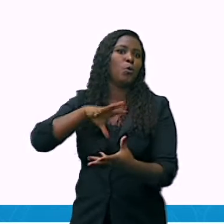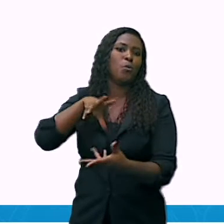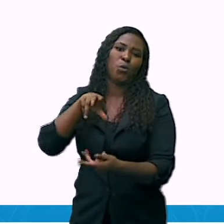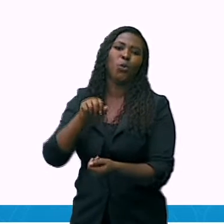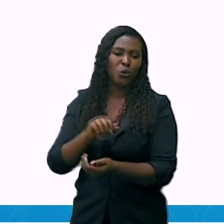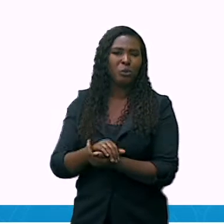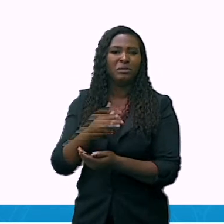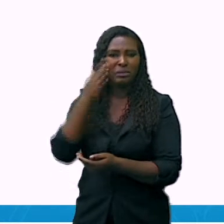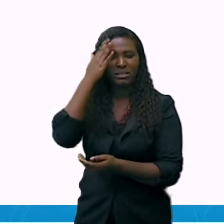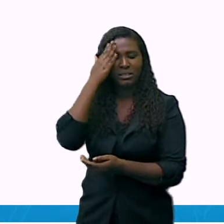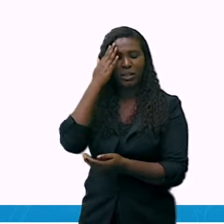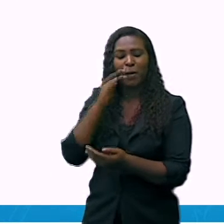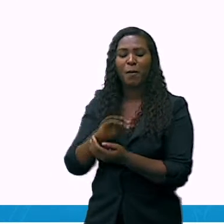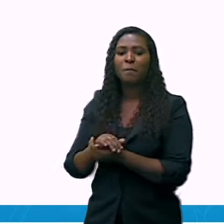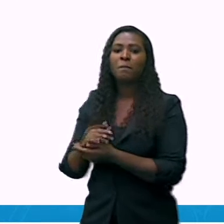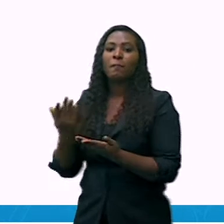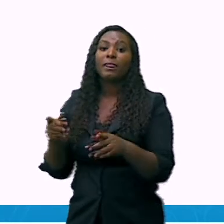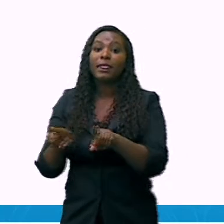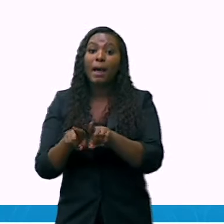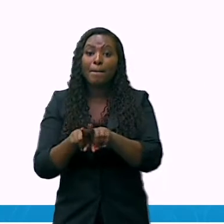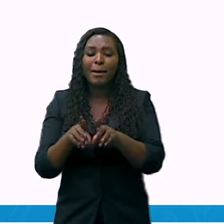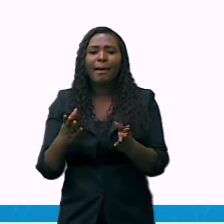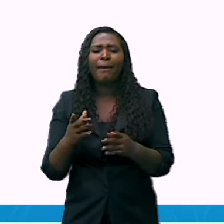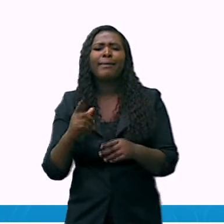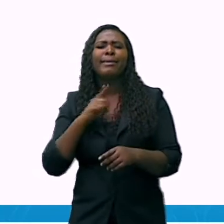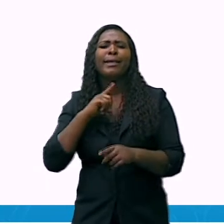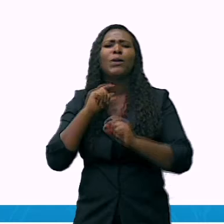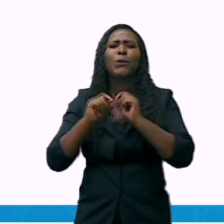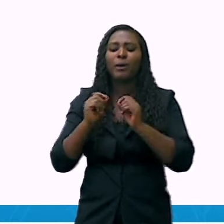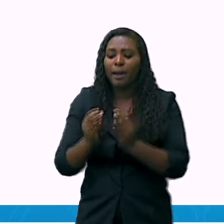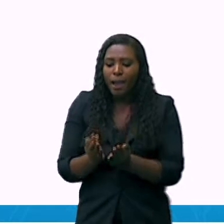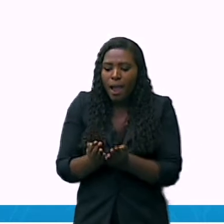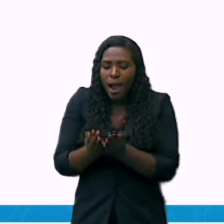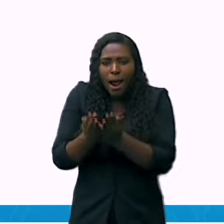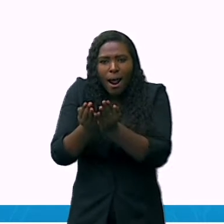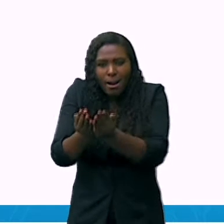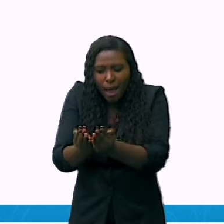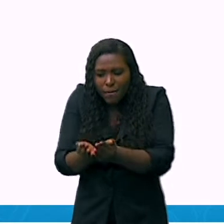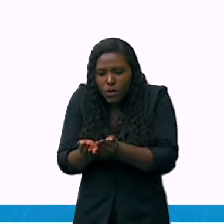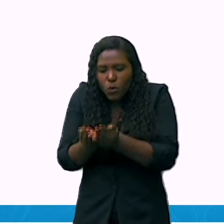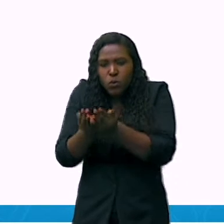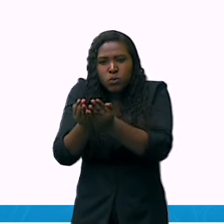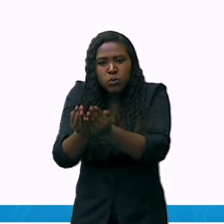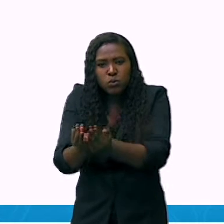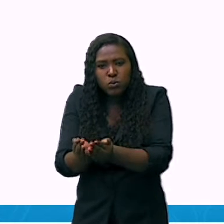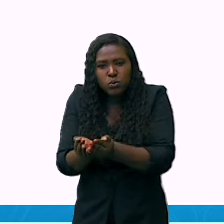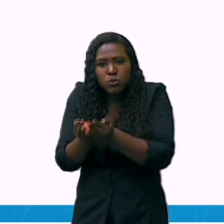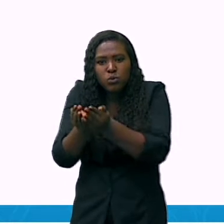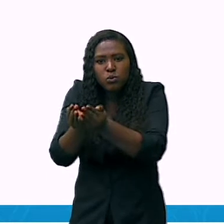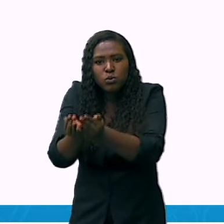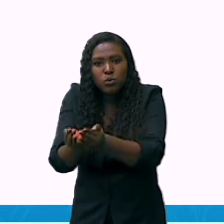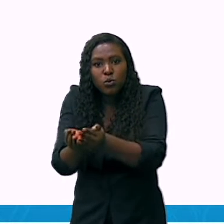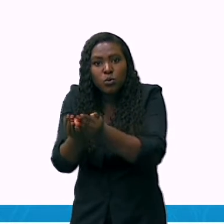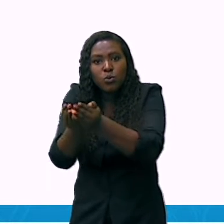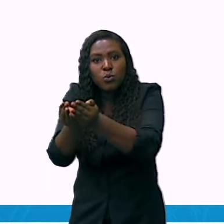navegação, uma vez que muitos navios atravessam as suas águas,